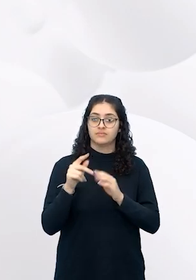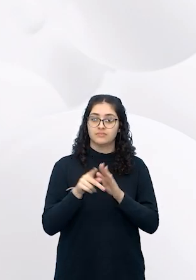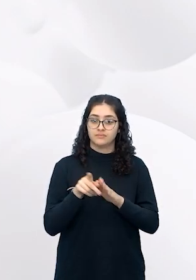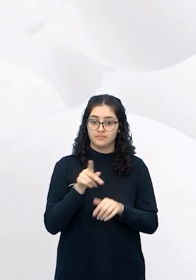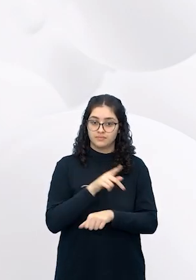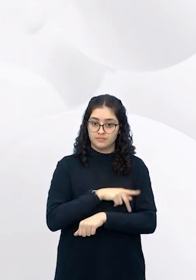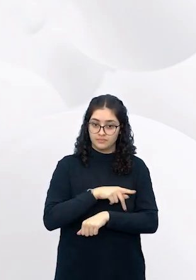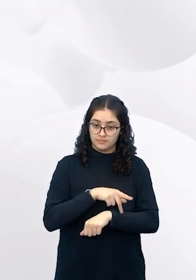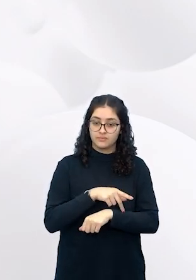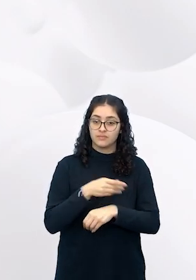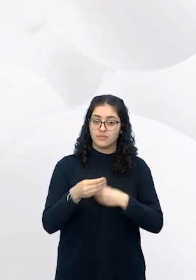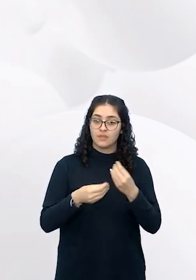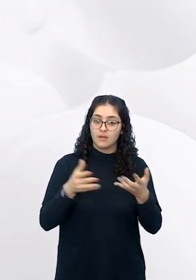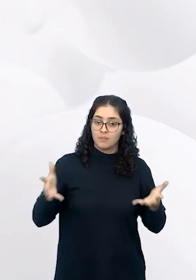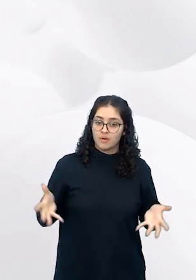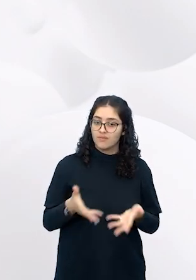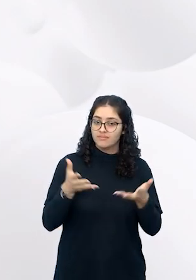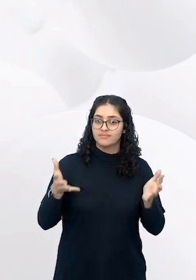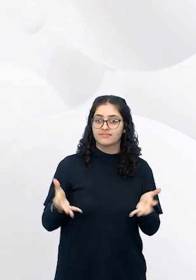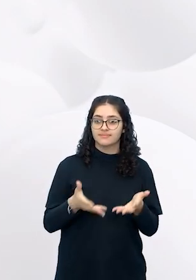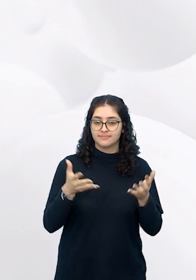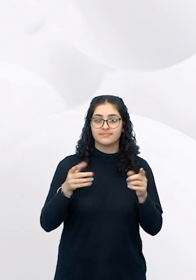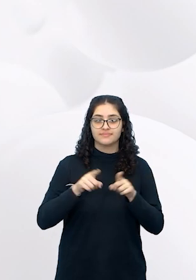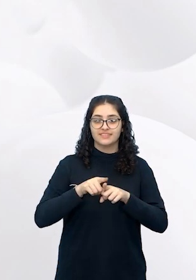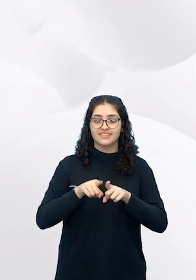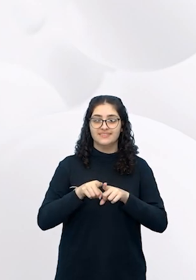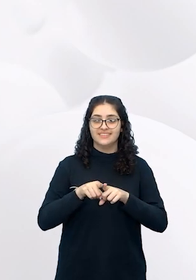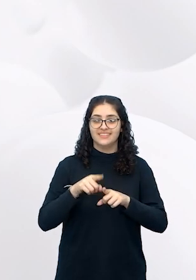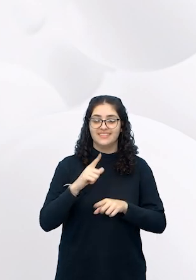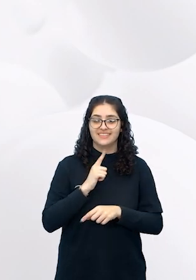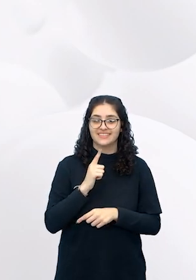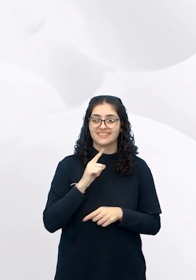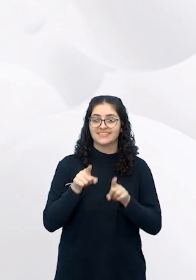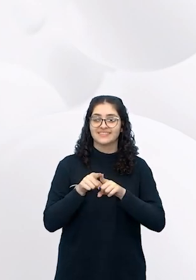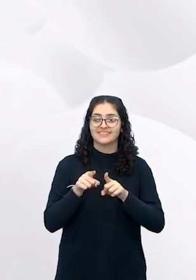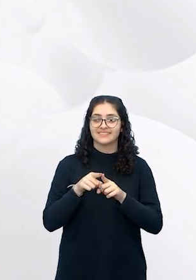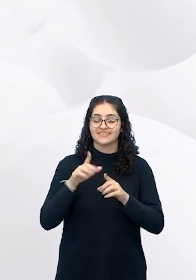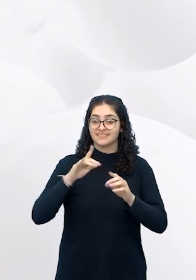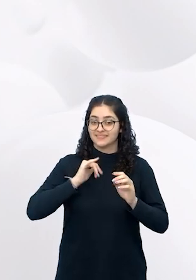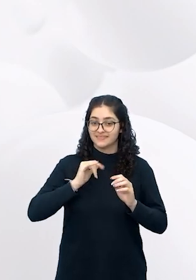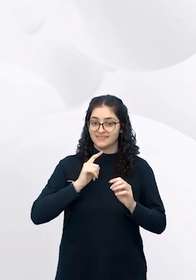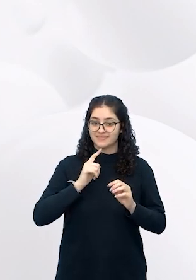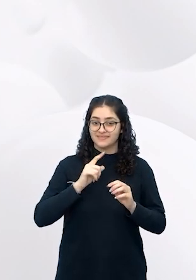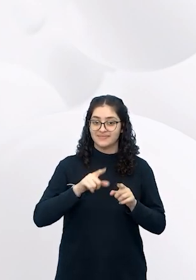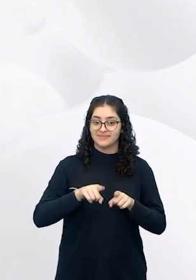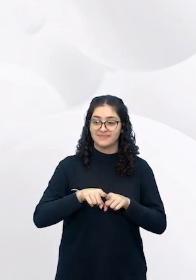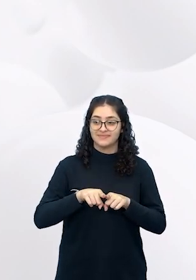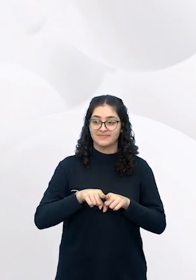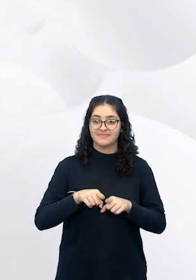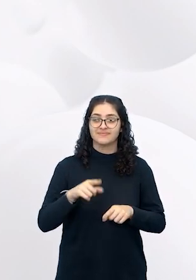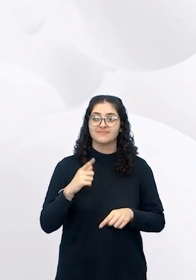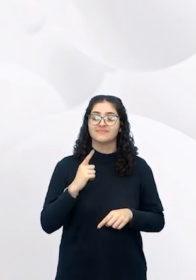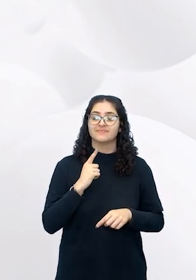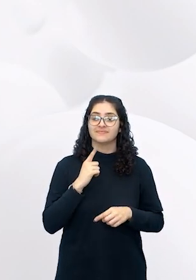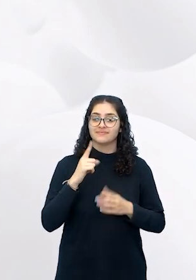como meio de promover aprendizagens mais significativas. E ao longo das últimas décadas, as tecnologias digitais de